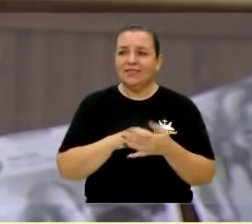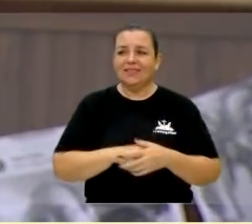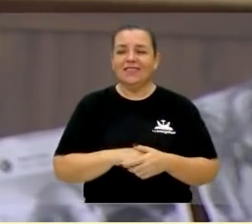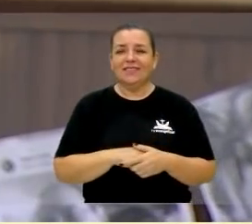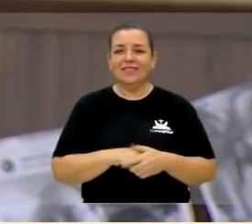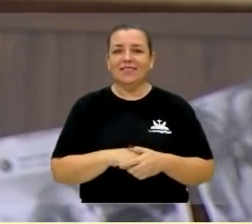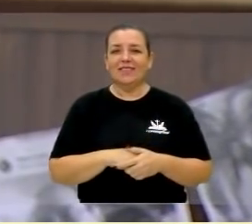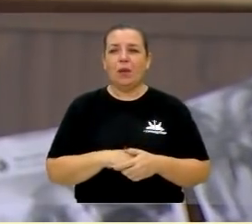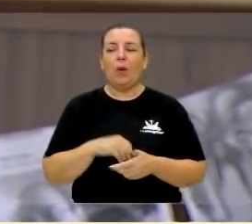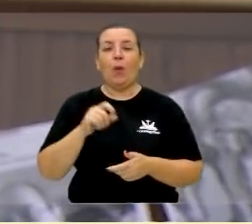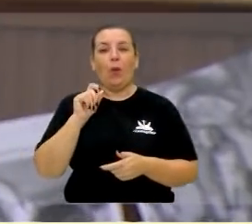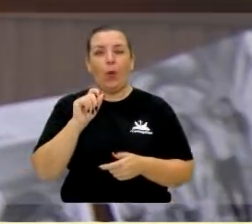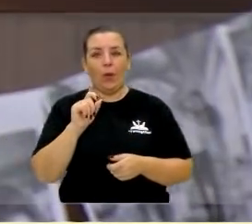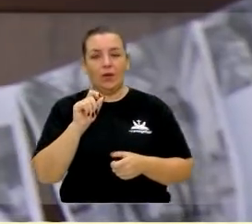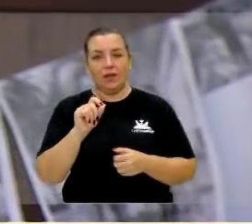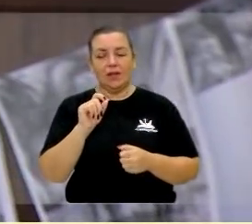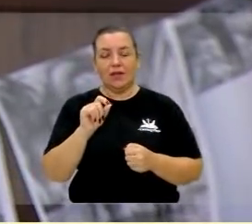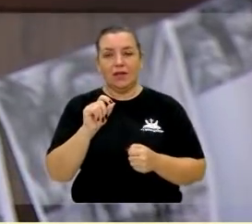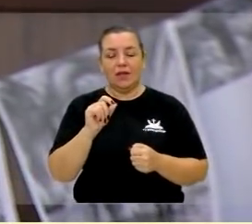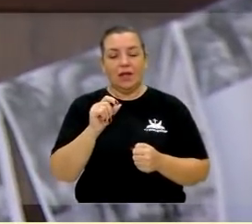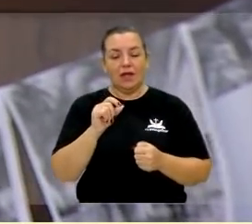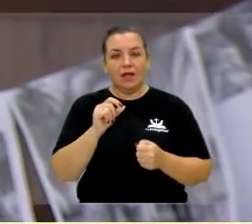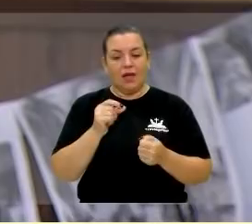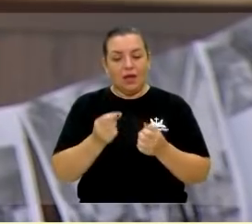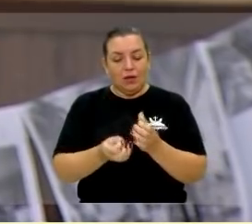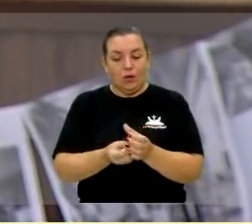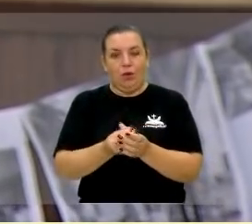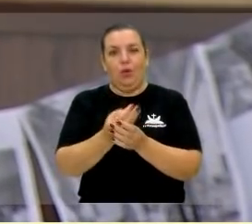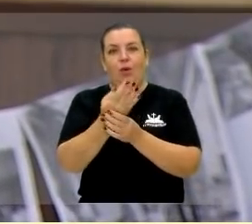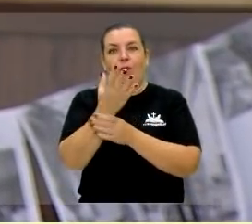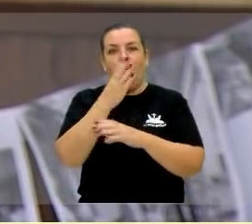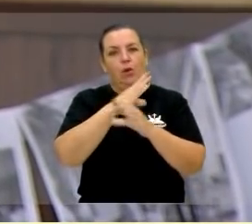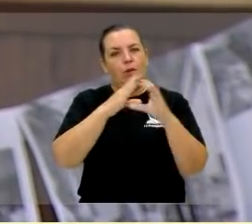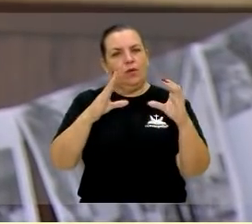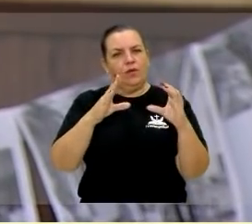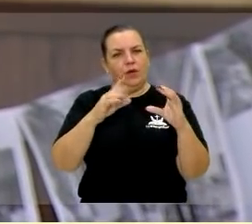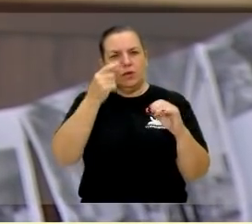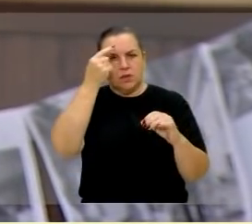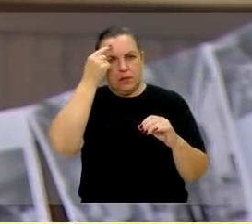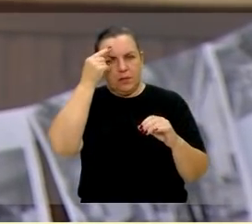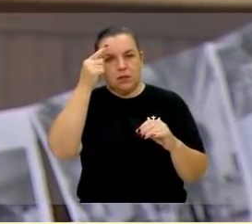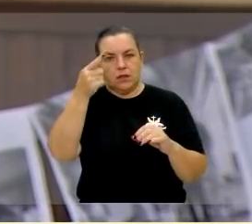O que é que gera confiança? Quando você percebe que o outro não te quer mal.